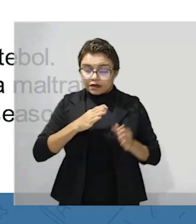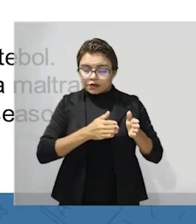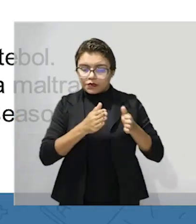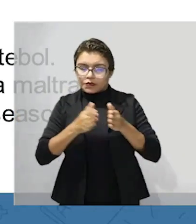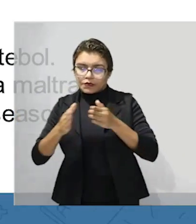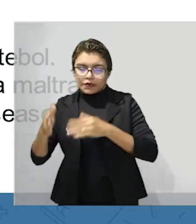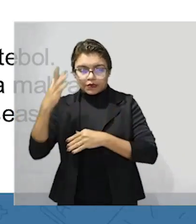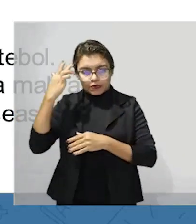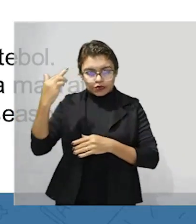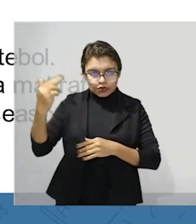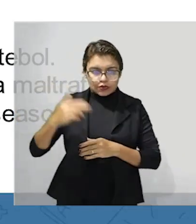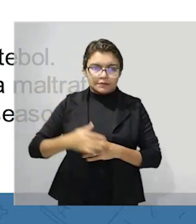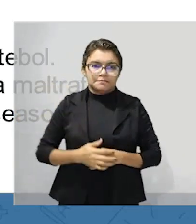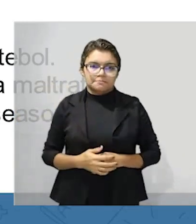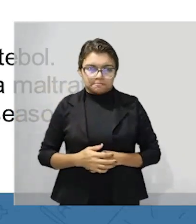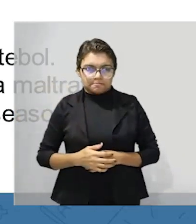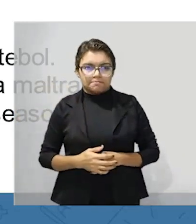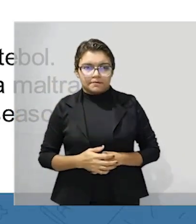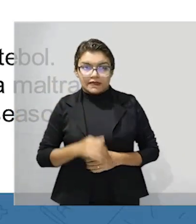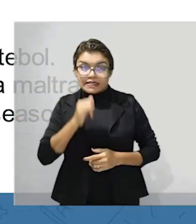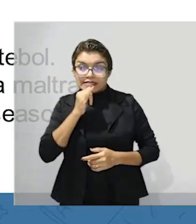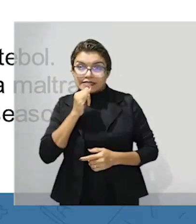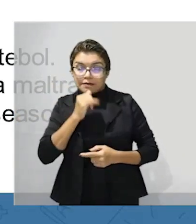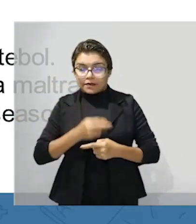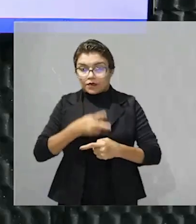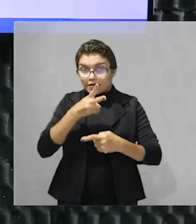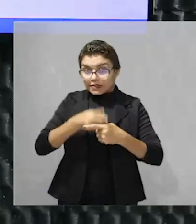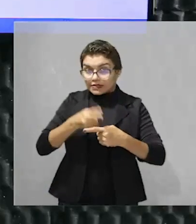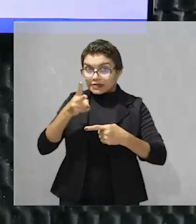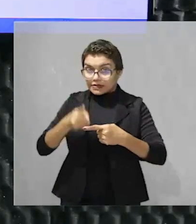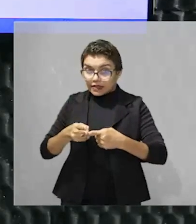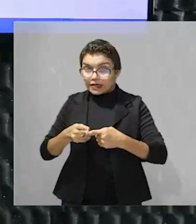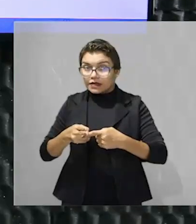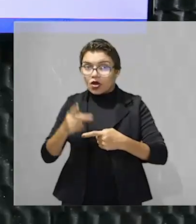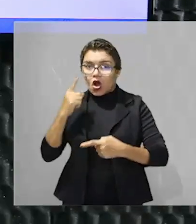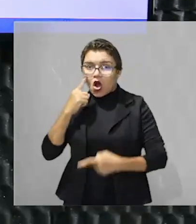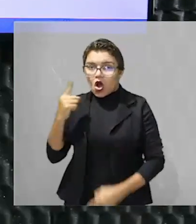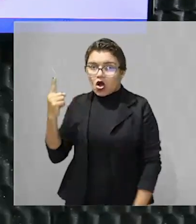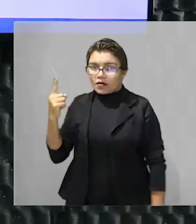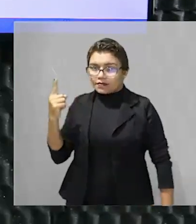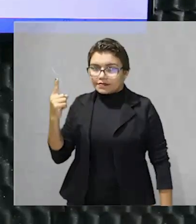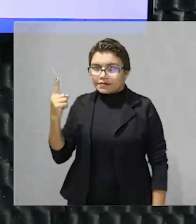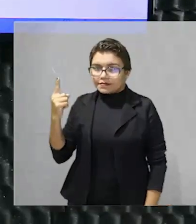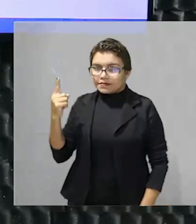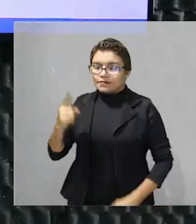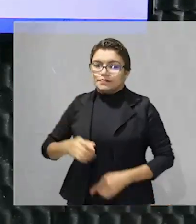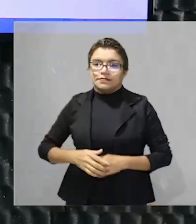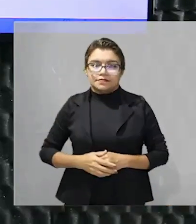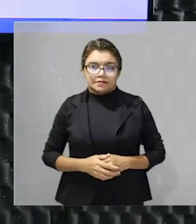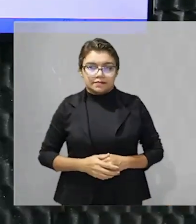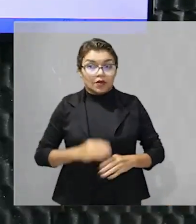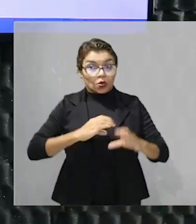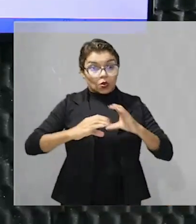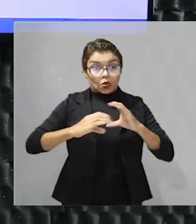história. Na tira da série For Better or For Worse, que significa para melhor ou para pior, a